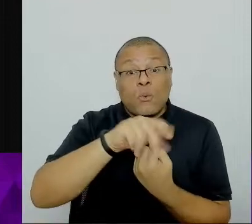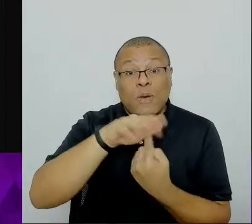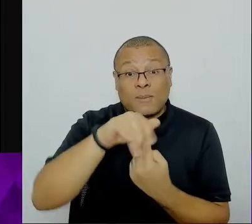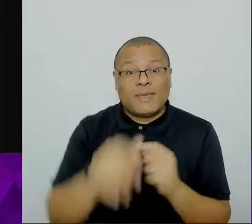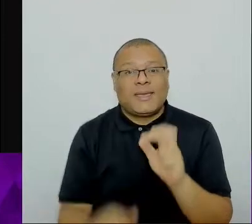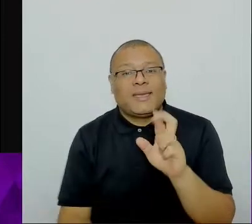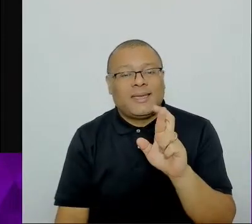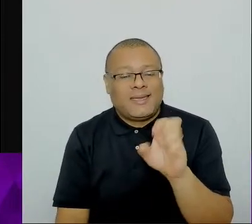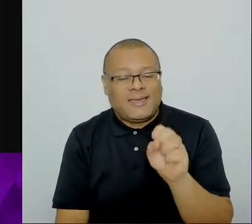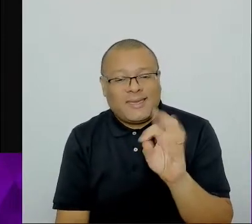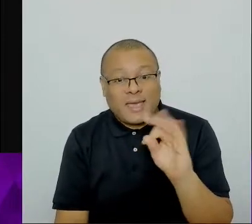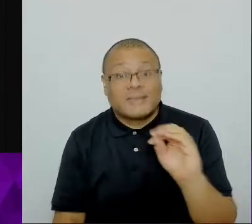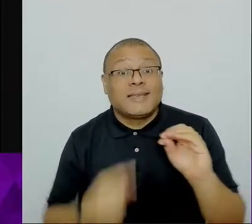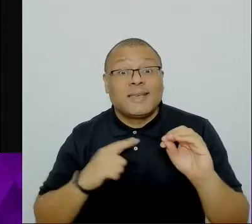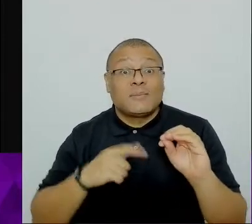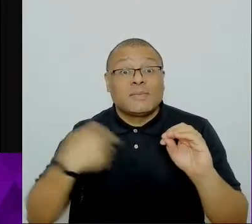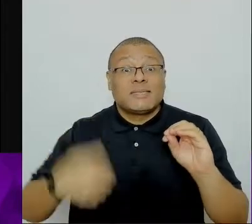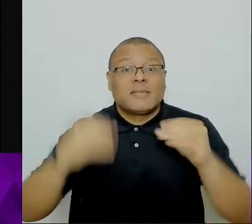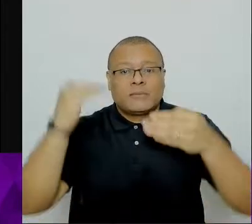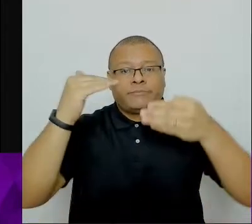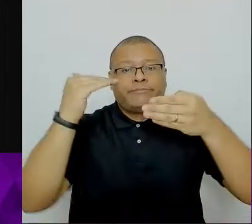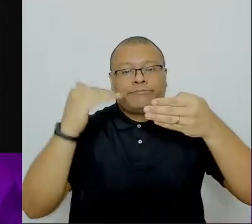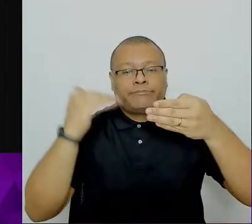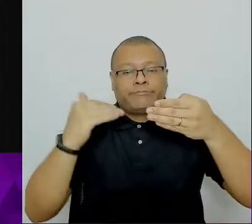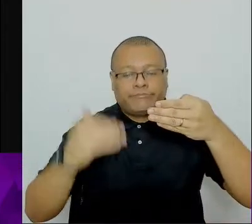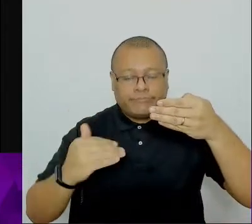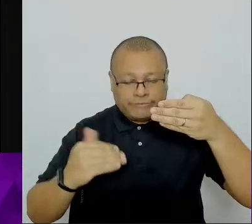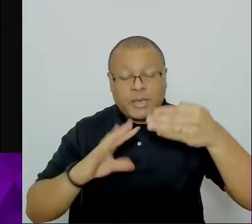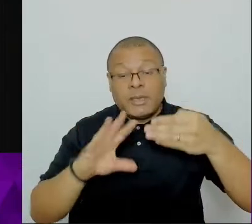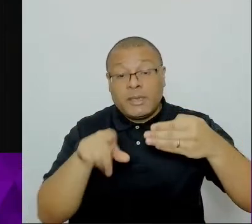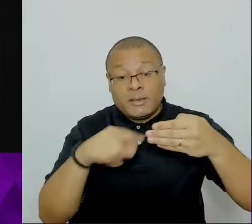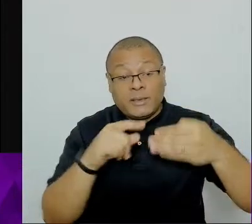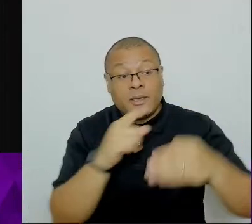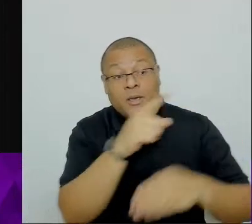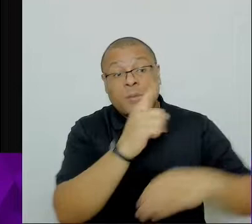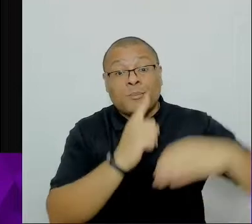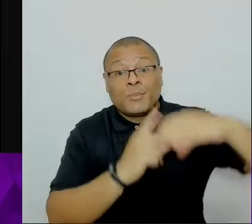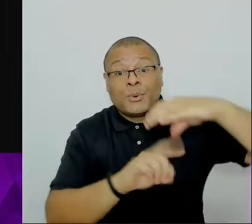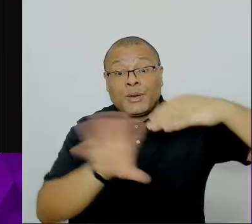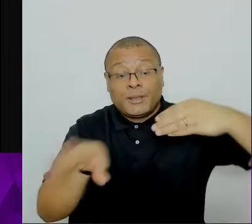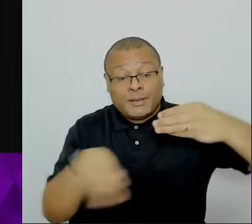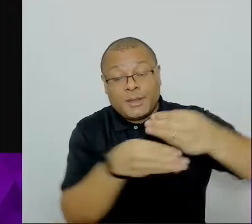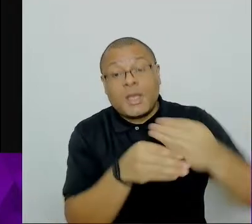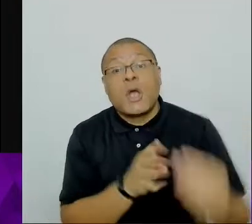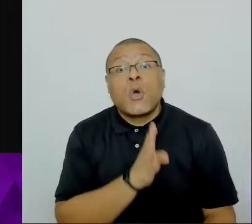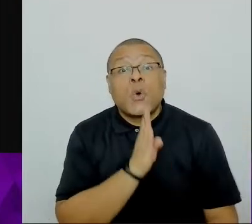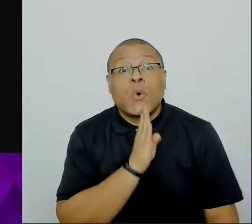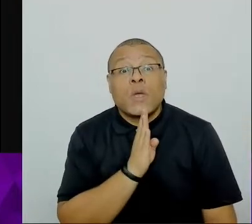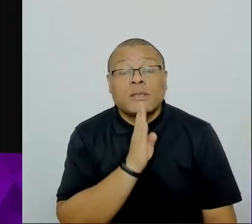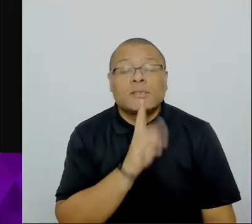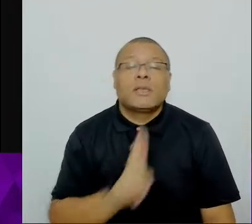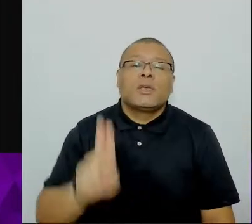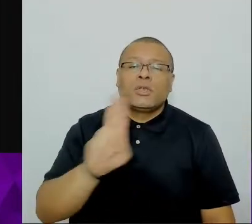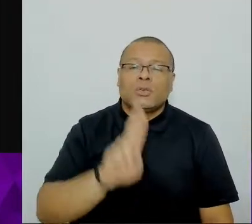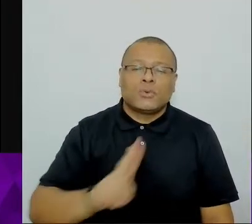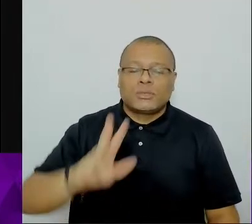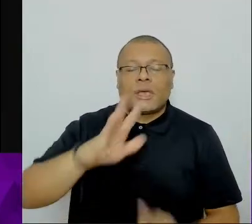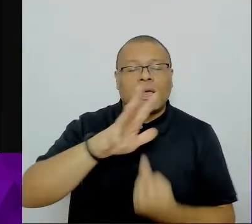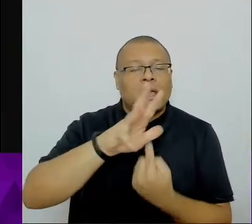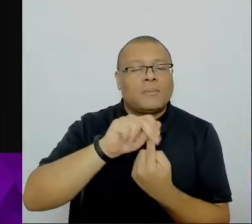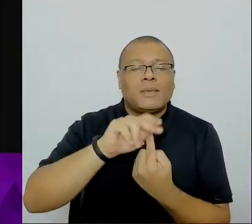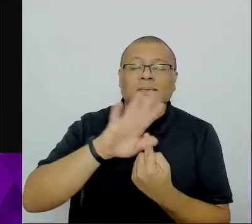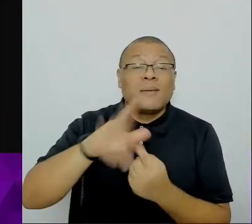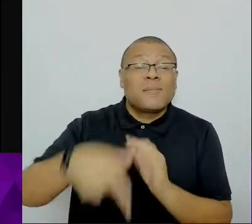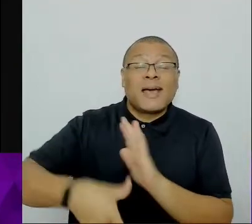seus recursos, eles consigam entregar para o cliente uma forma de conhecer e de caminhar sobre a API sem ter um conhecimento